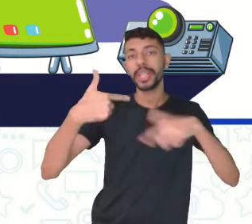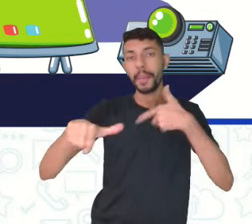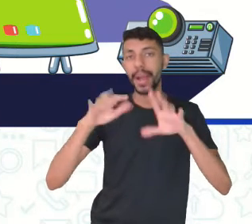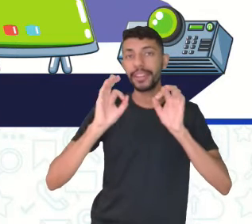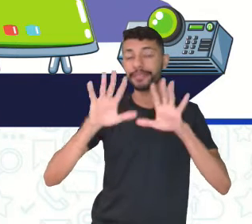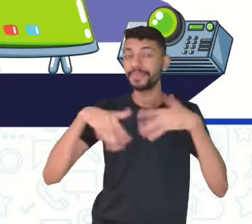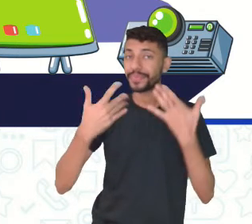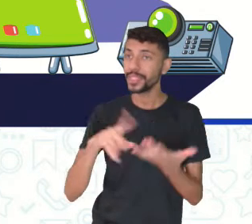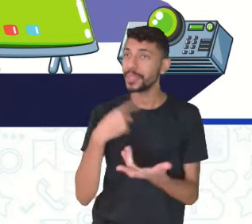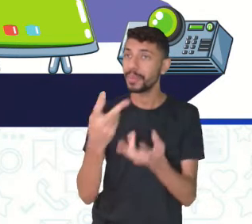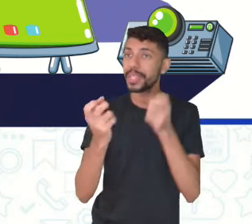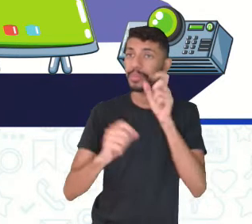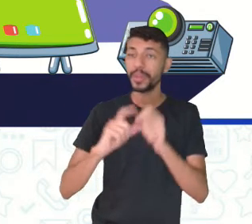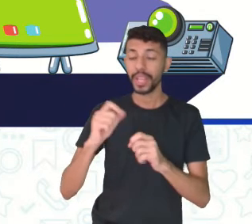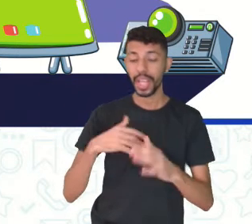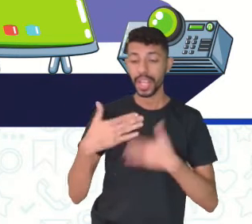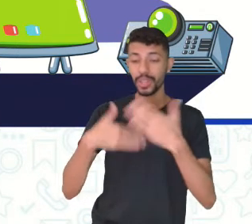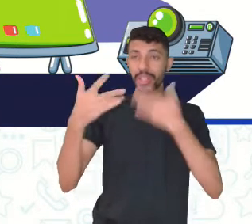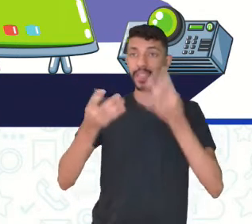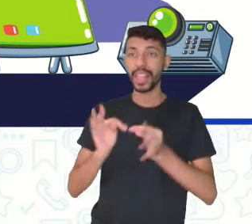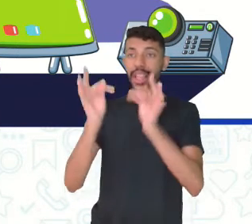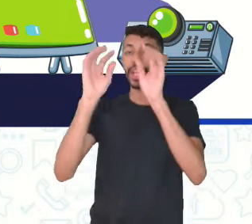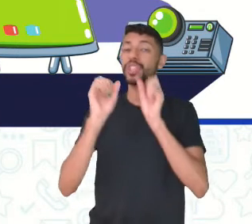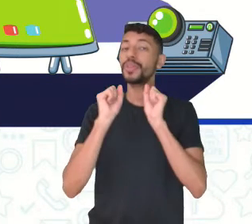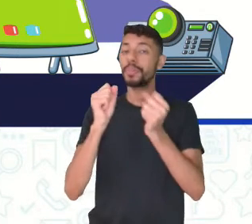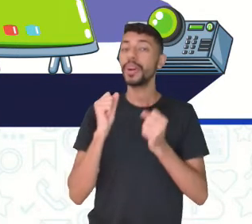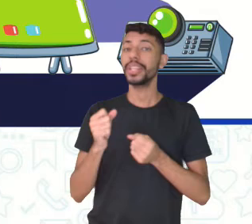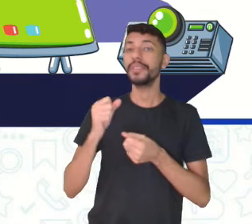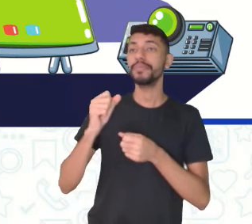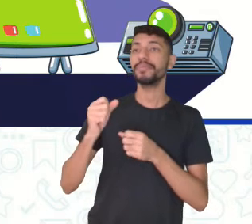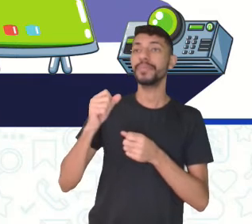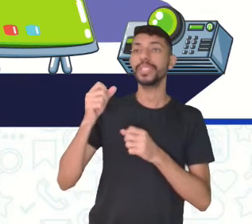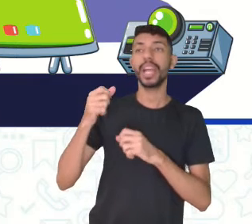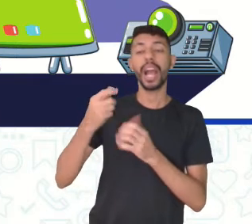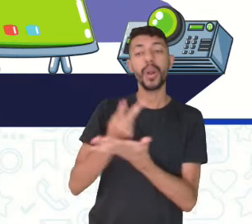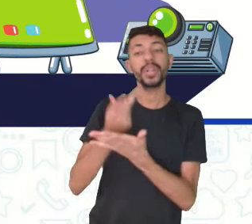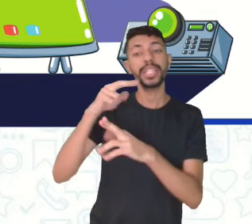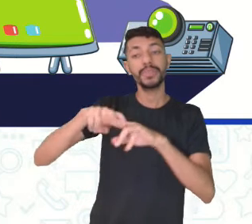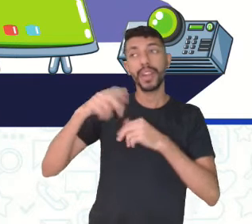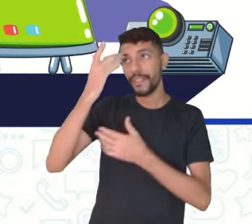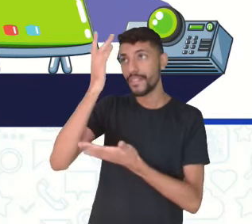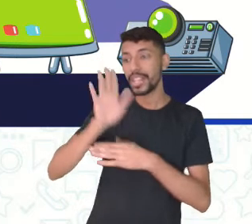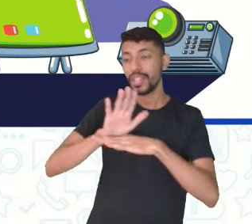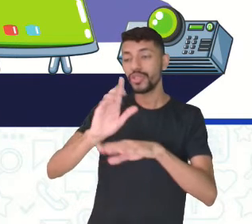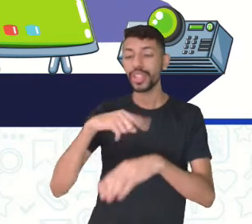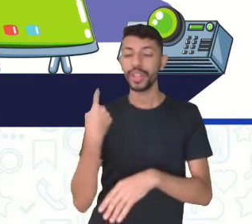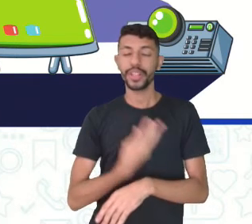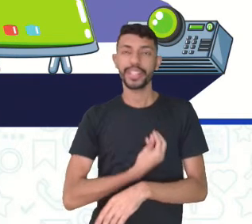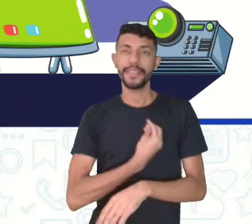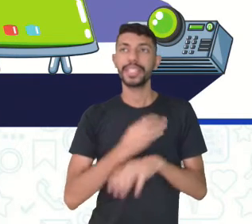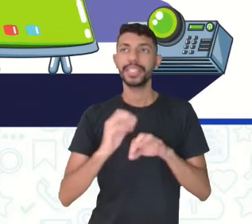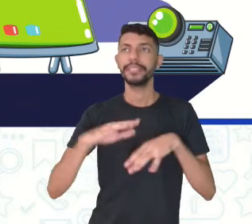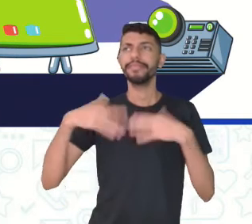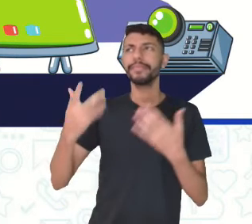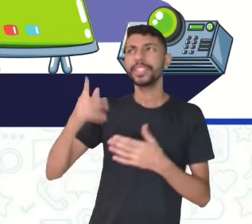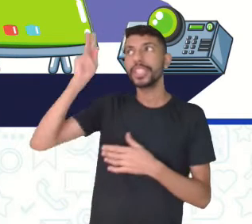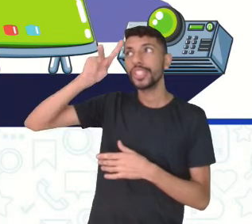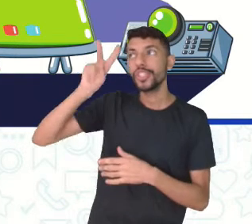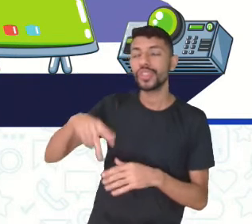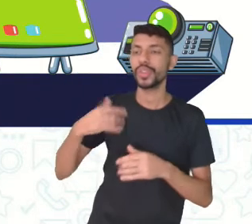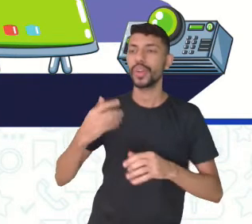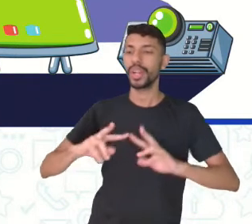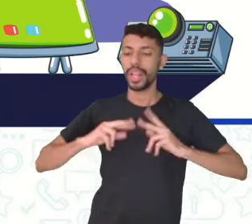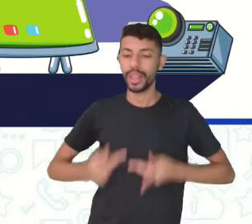que esses avanços tecnológicos ele vem facilitar a nossa vida. Então, vem aparecendo, né, na história da humanidade